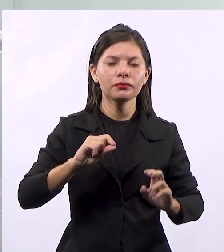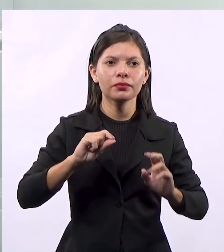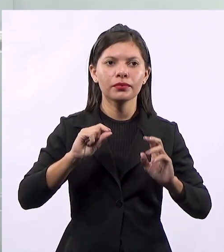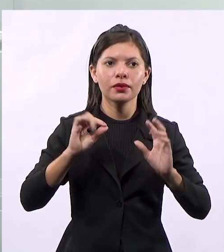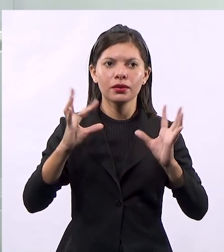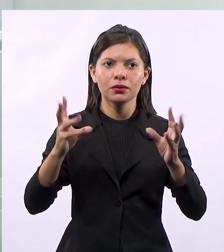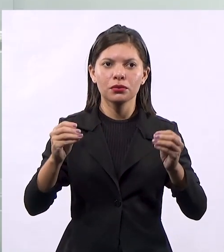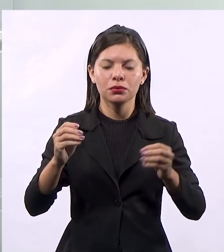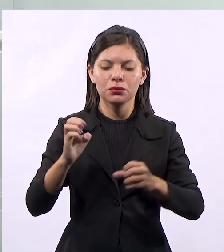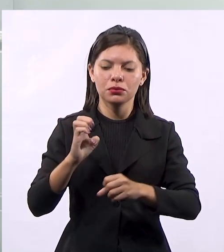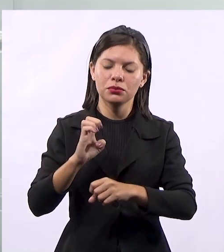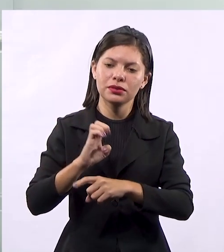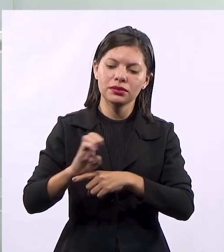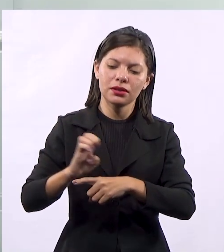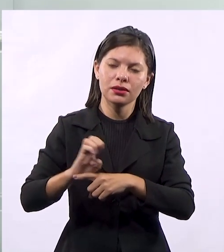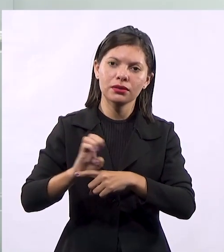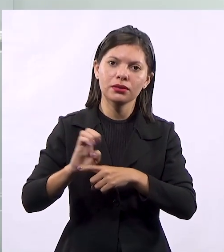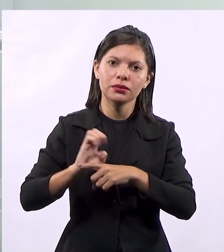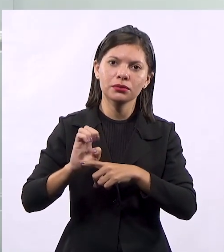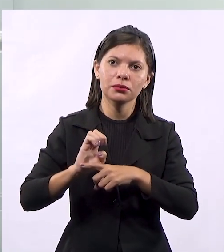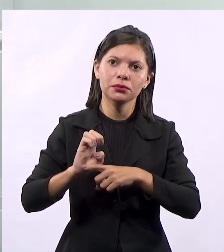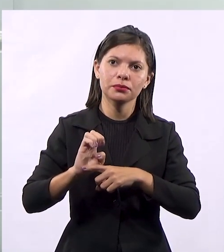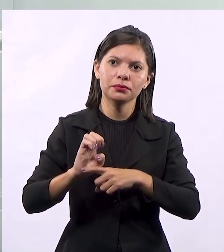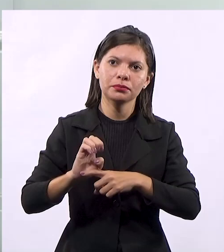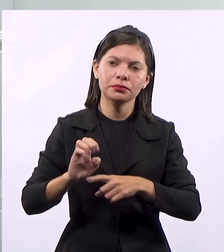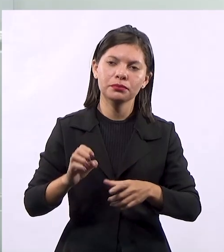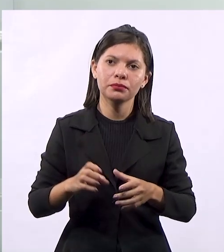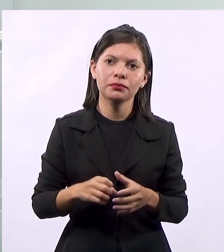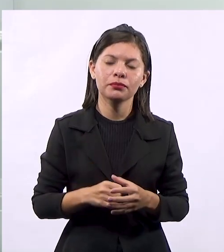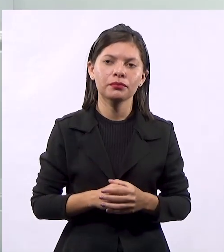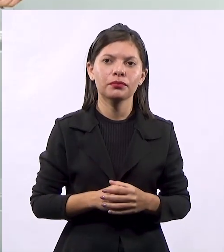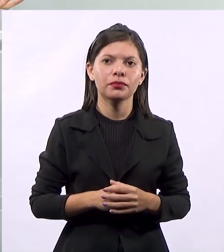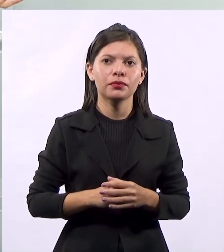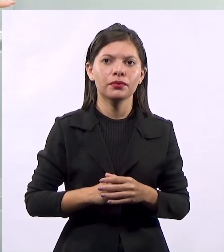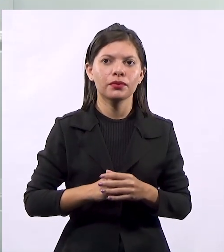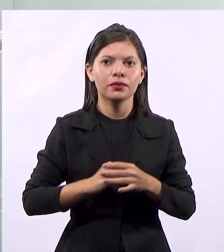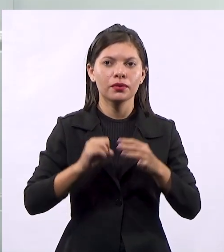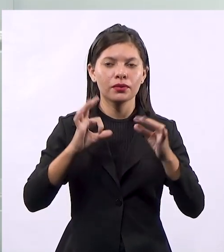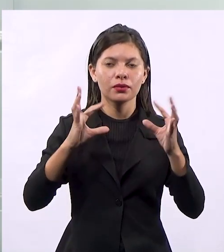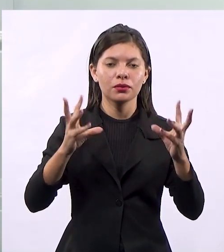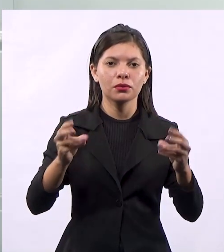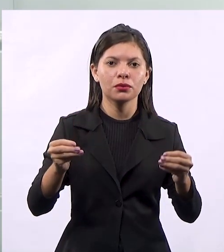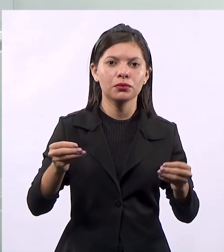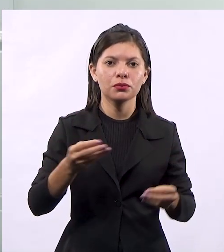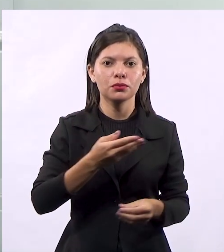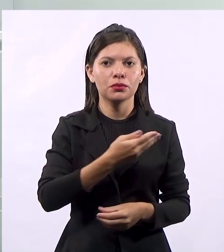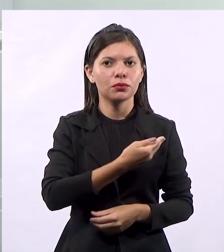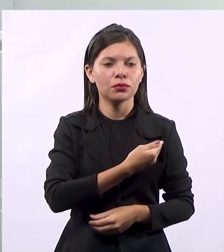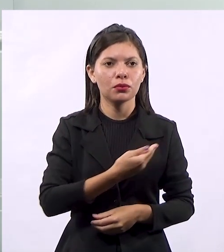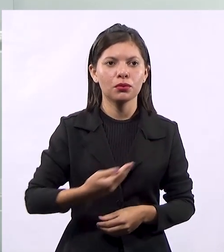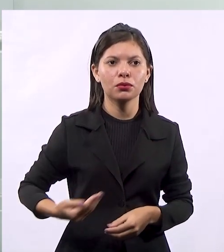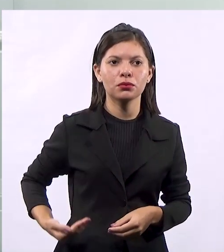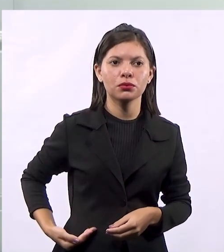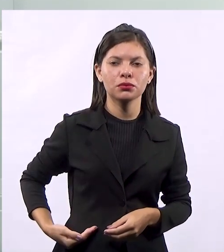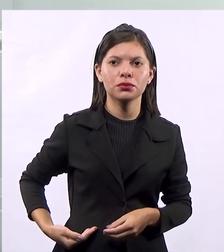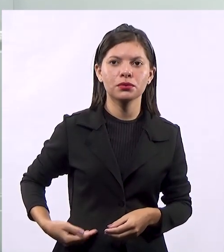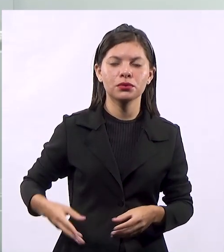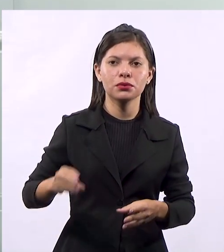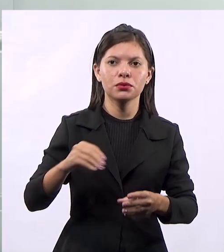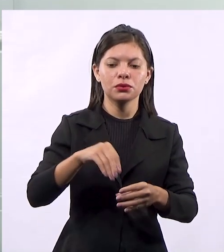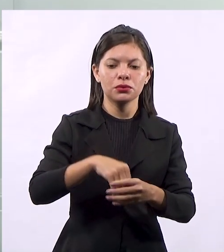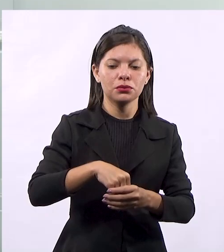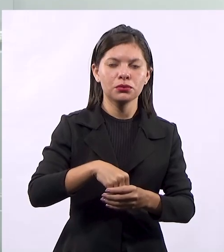diretamente. E essa lei, ela é federal porque ela vai atingir a todo o Estado. Todo o Estado, estou